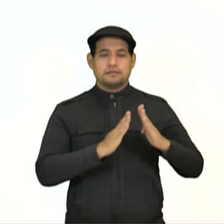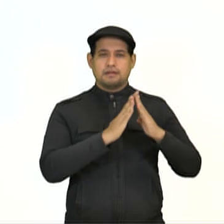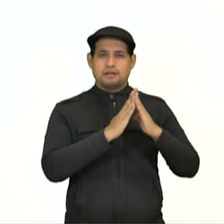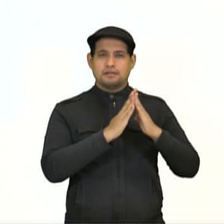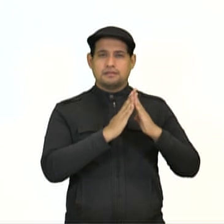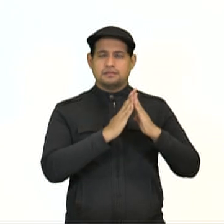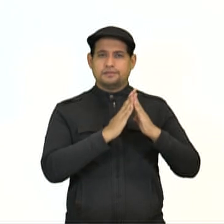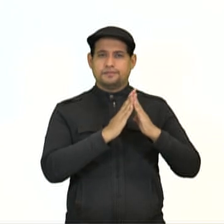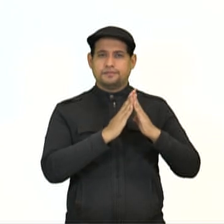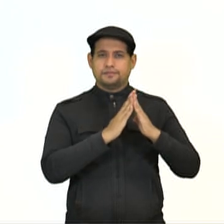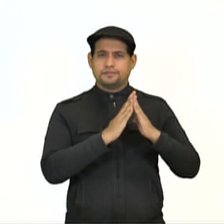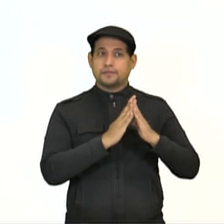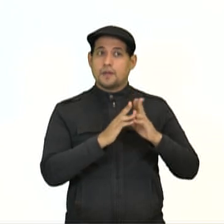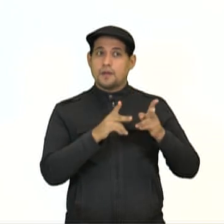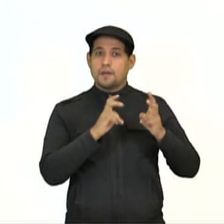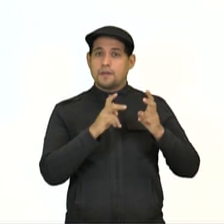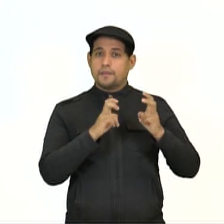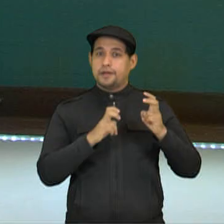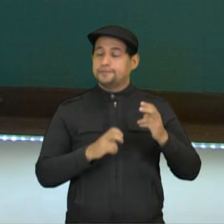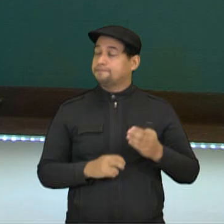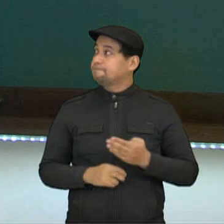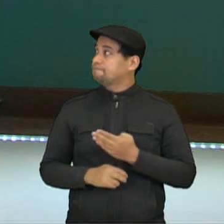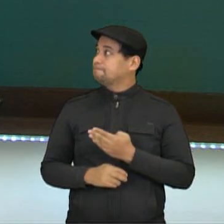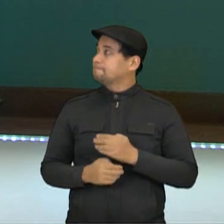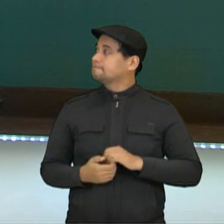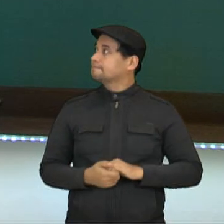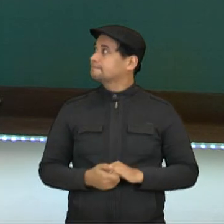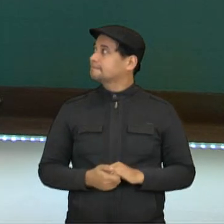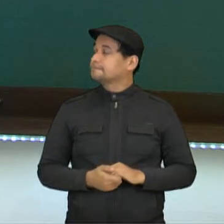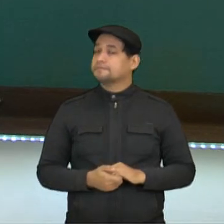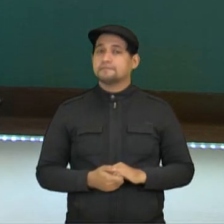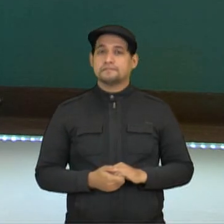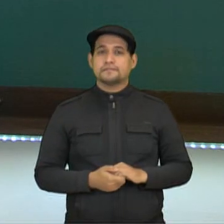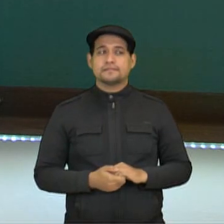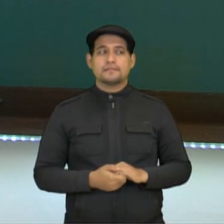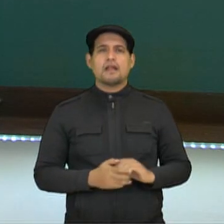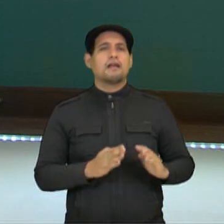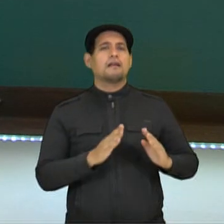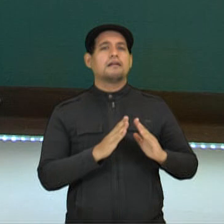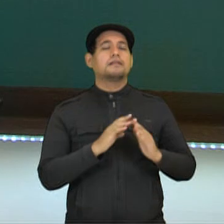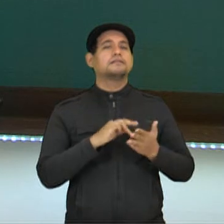imóvel? Olha ele aqui, ó. O imóvel é o